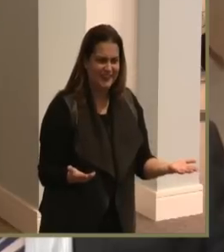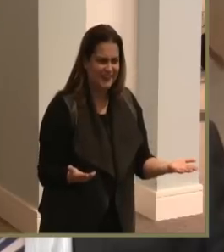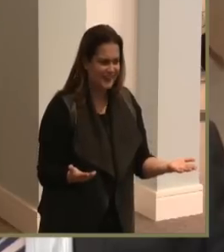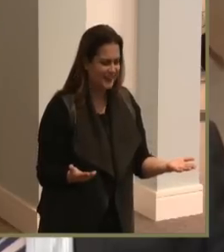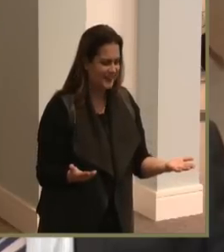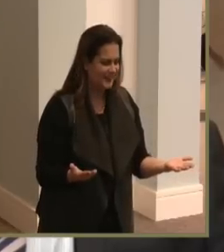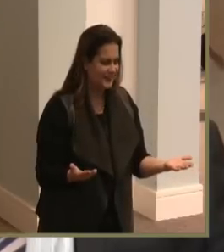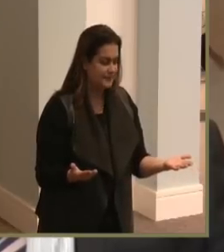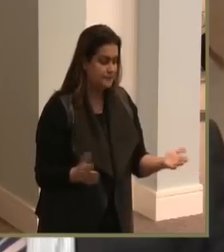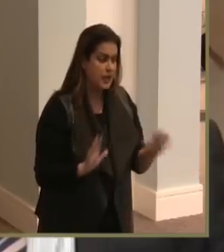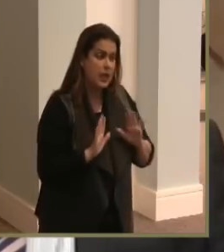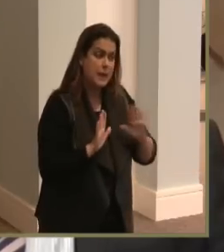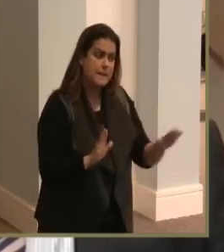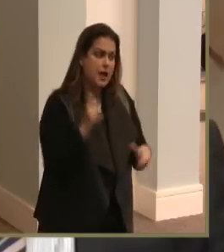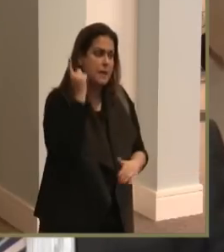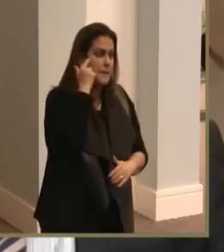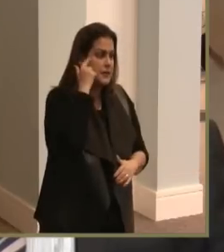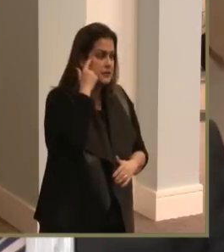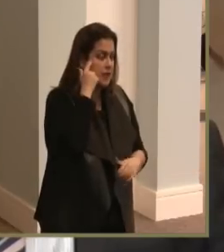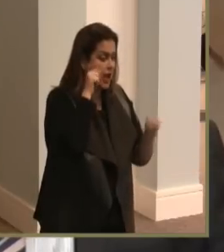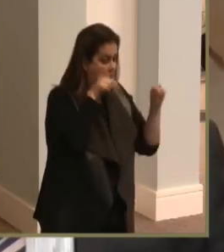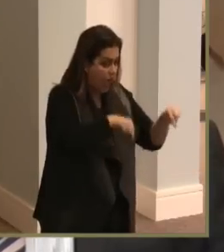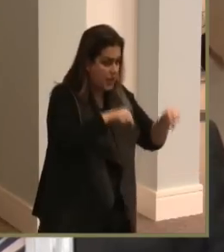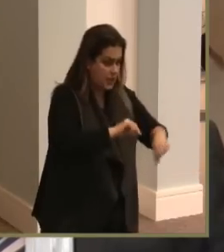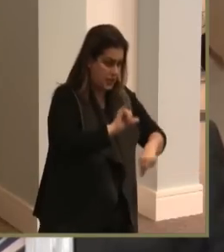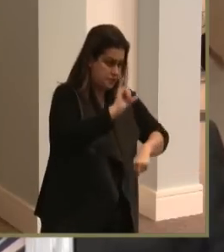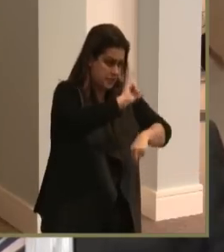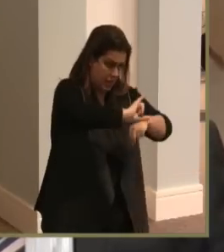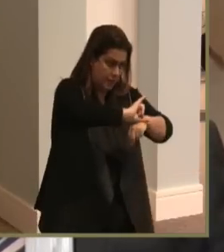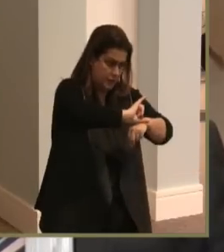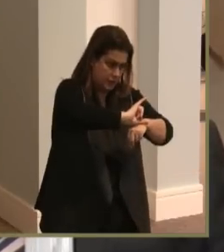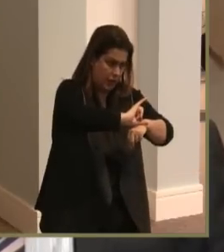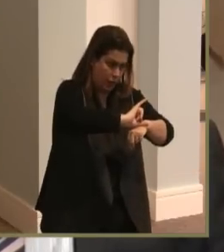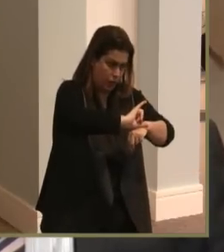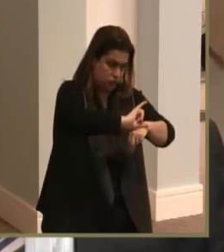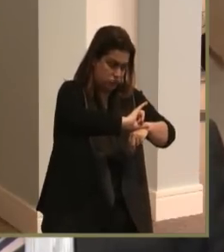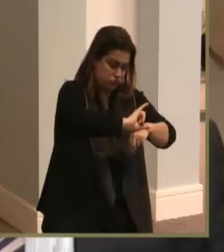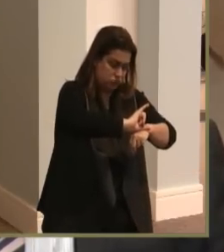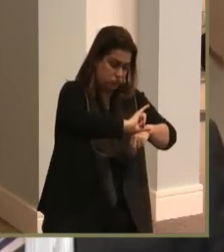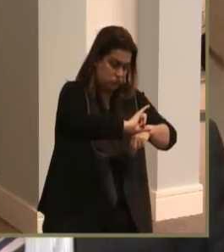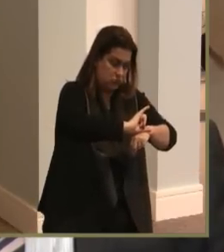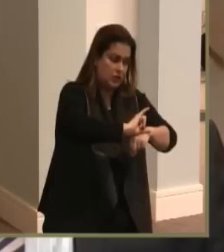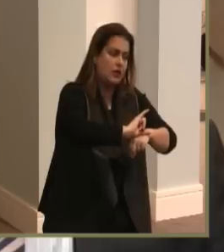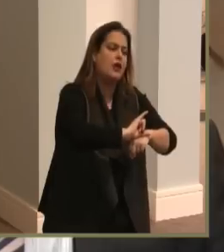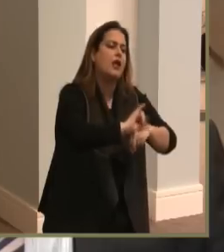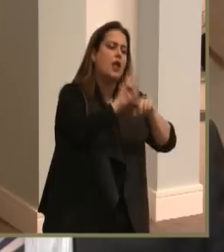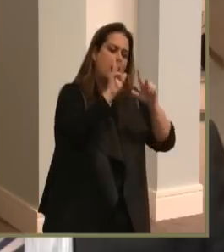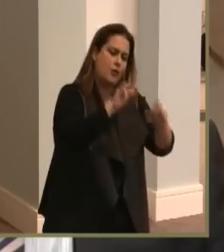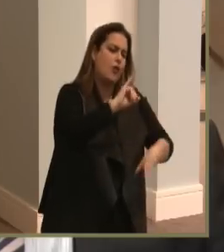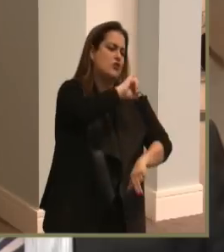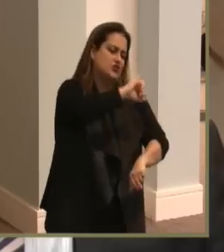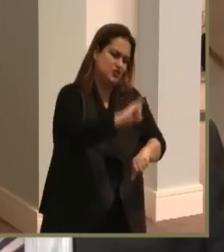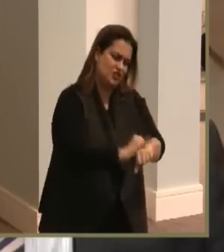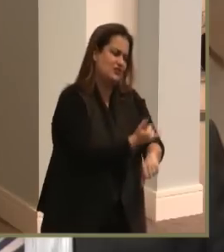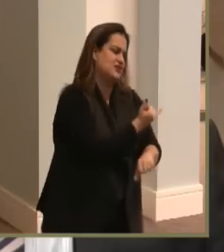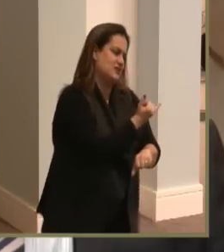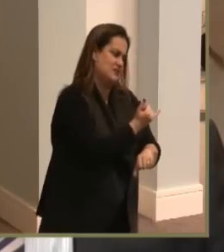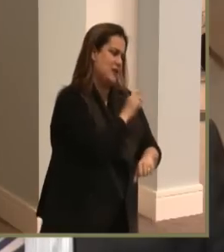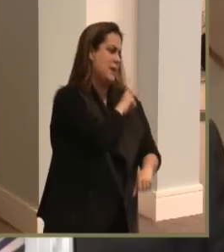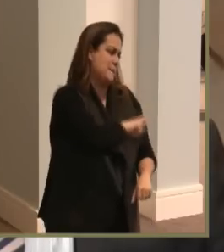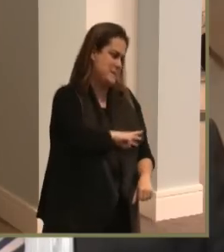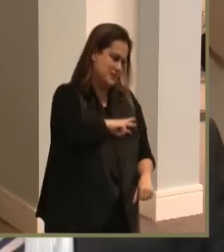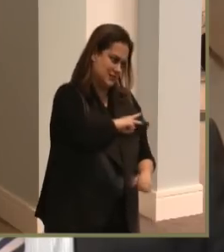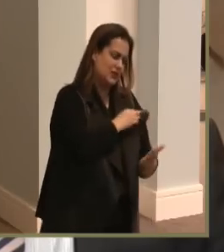Mas eu queria que você pensasse que aqui a nossa capital federal é nossa Jerusalém. E missões começa